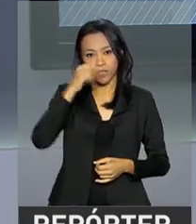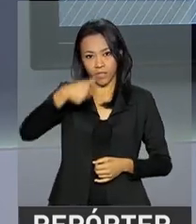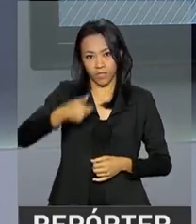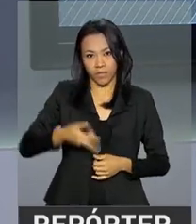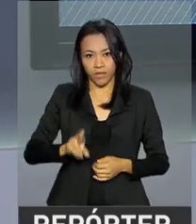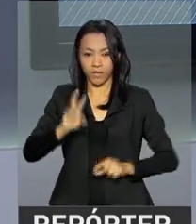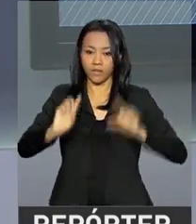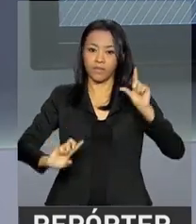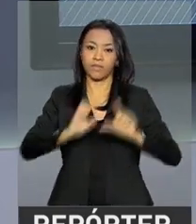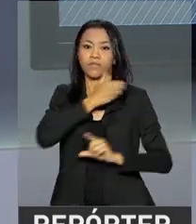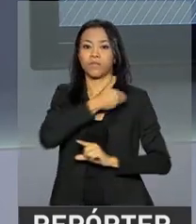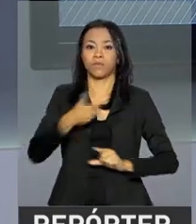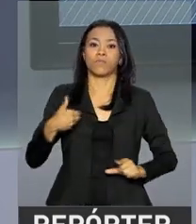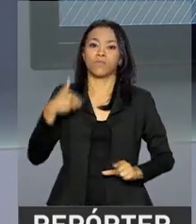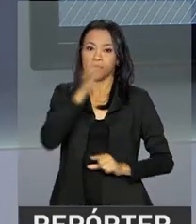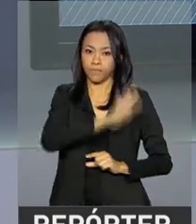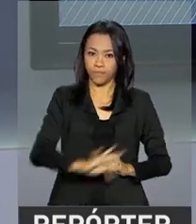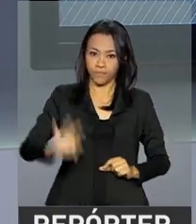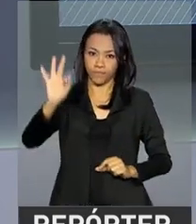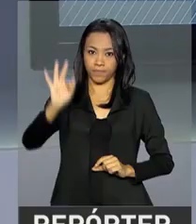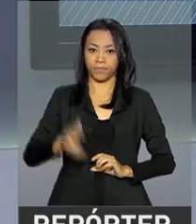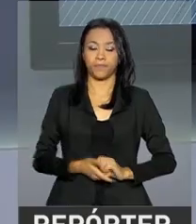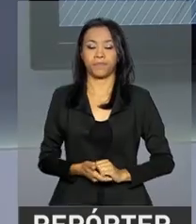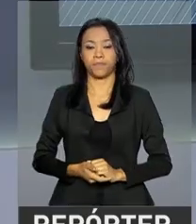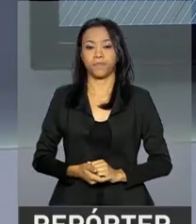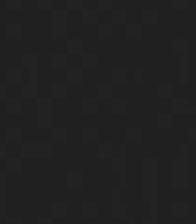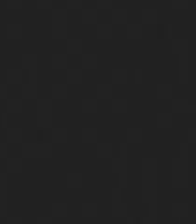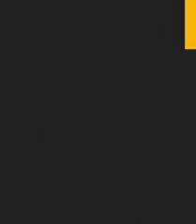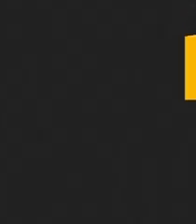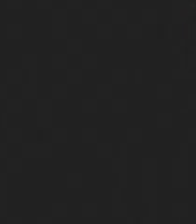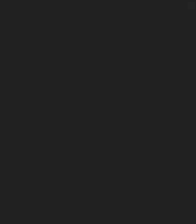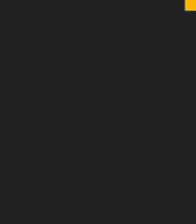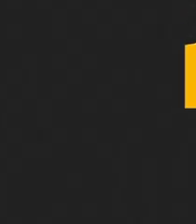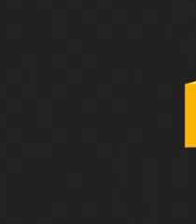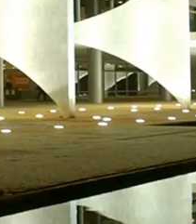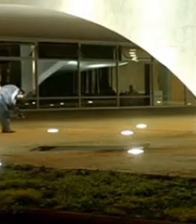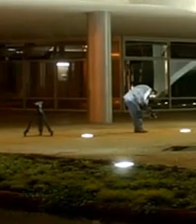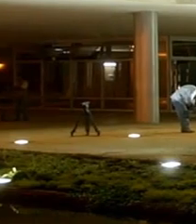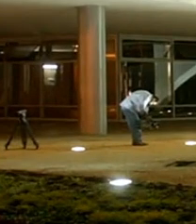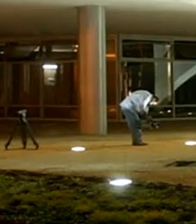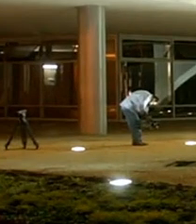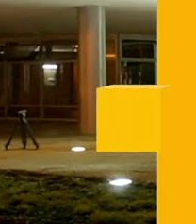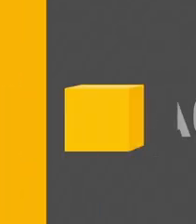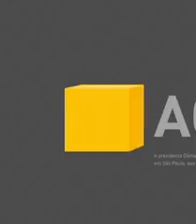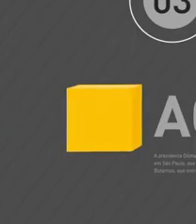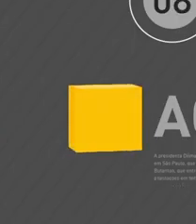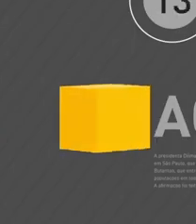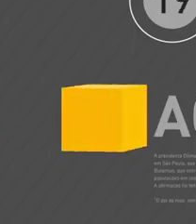gente. NBR, a TV do Governo Federal.